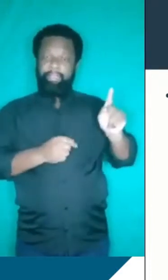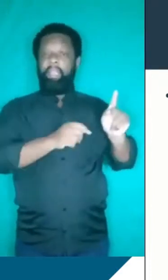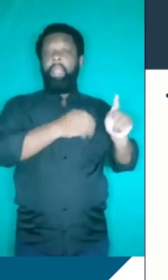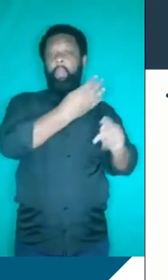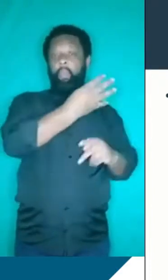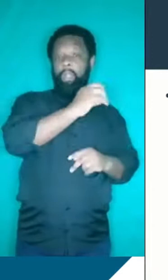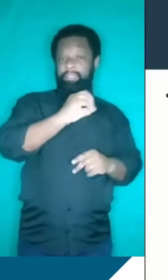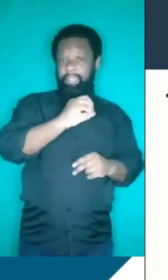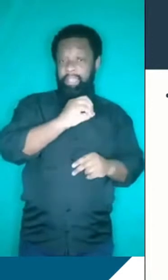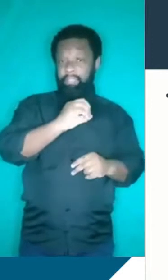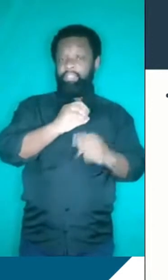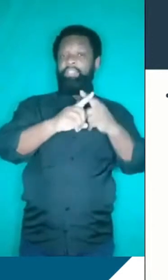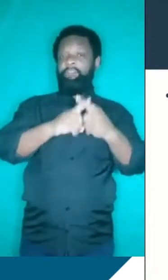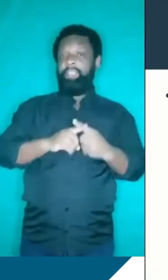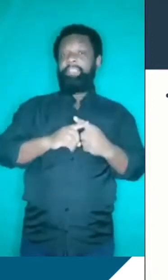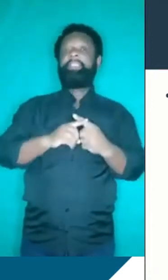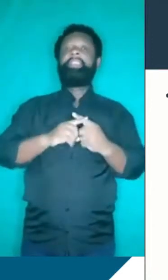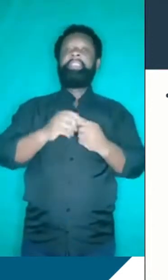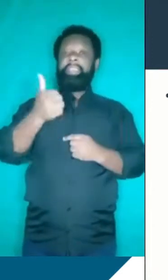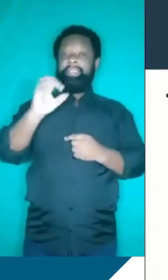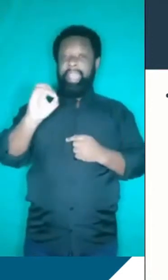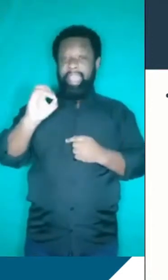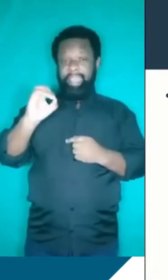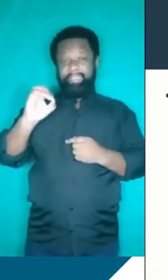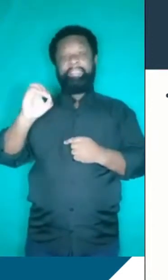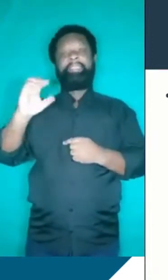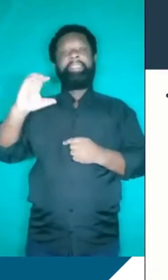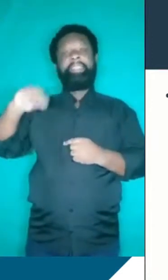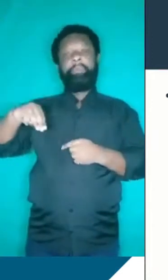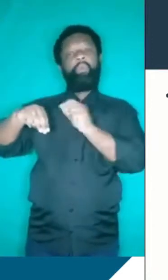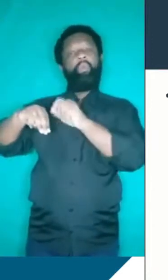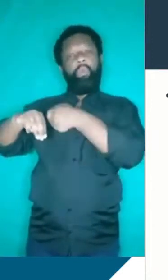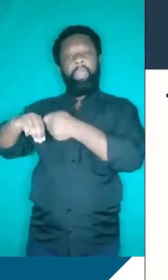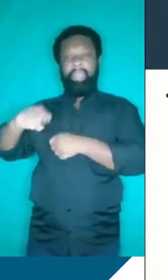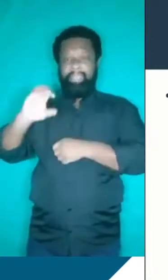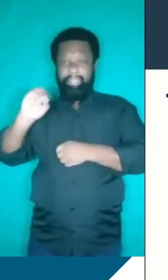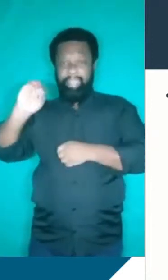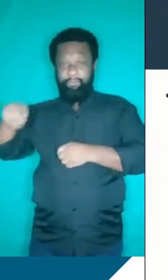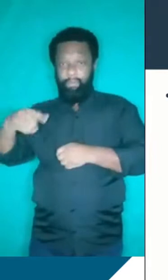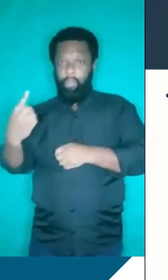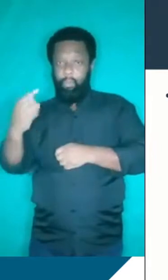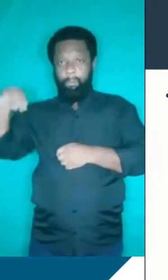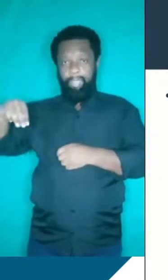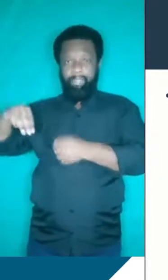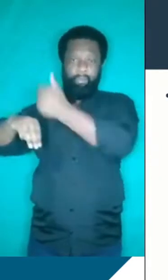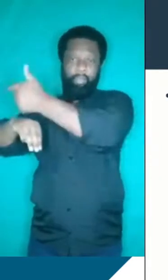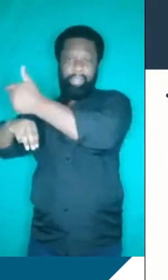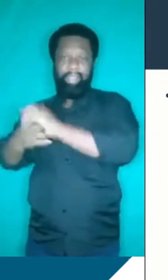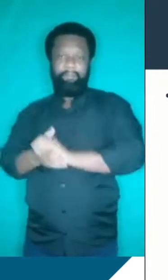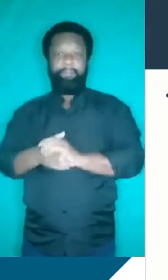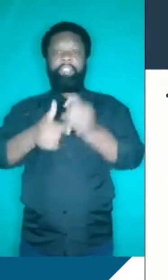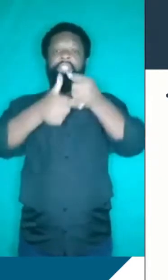400, vezes o x ao quadrado. Quem é o x? 10 centímetros, na real, 0,1 metros ao quadrado. E